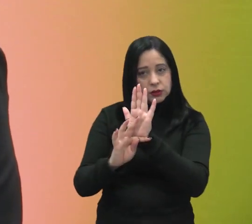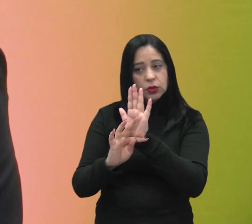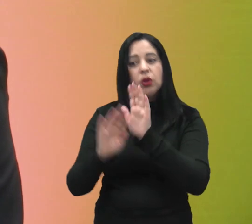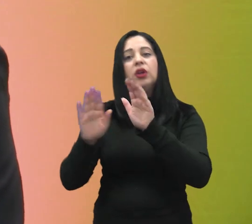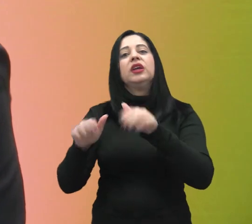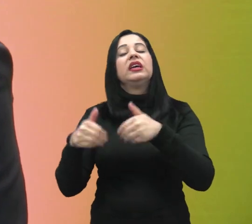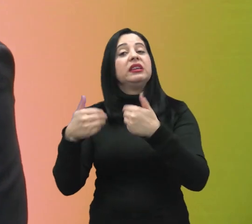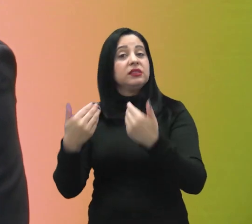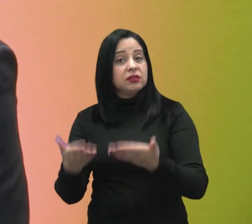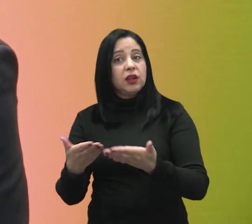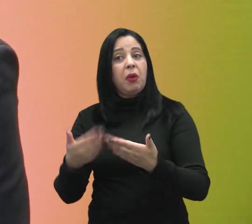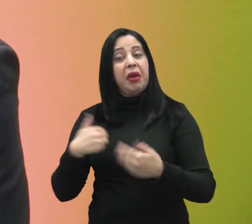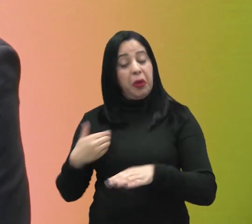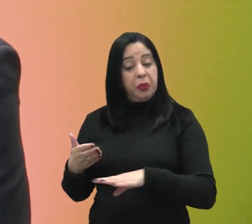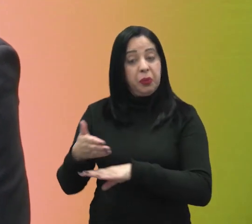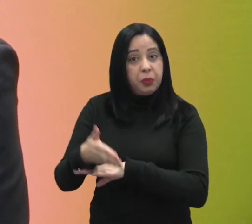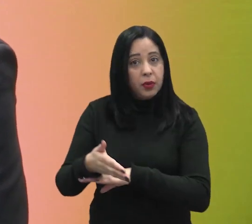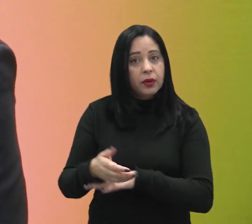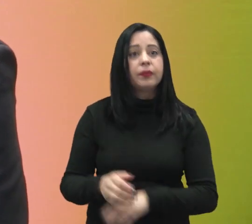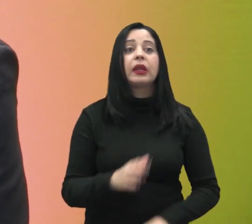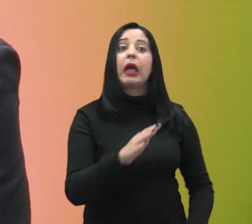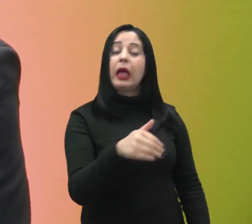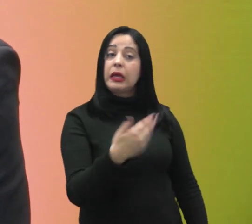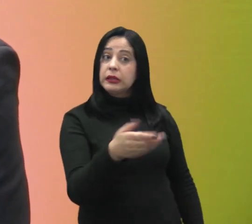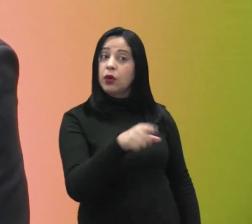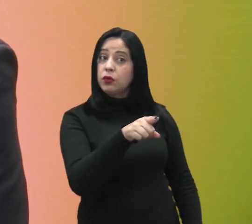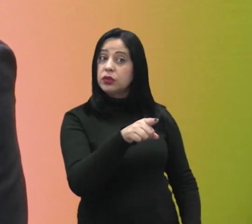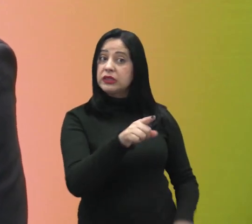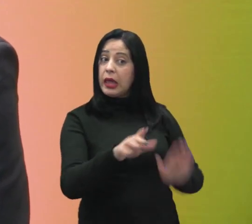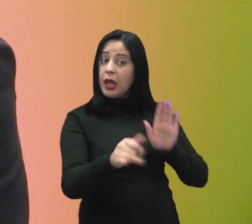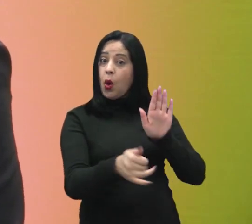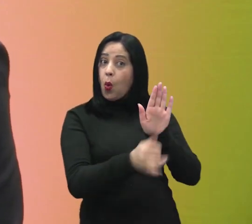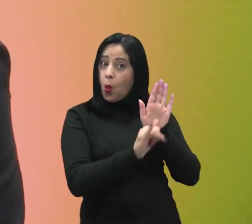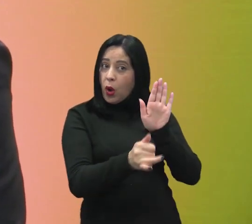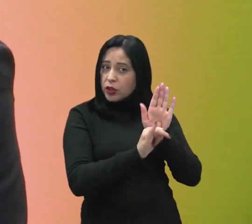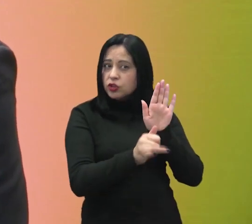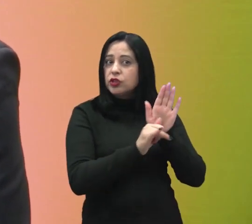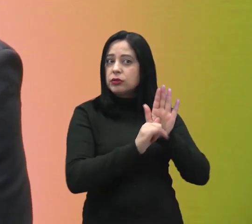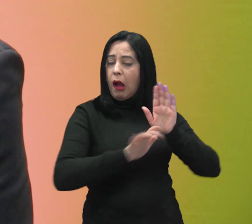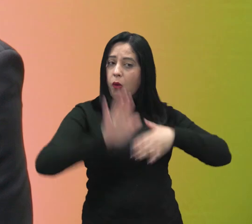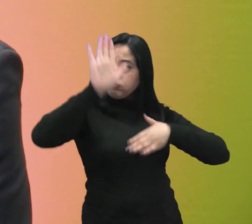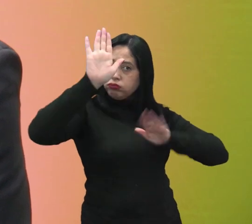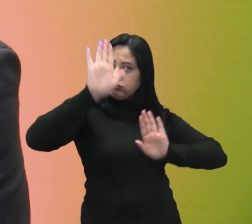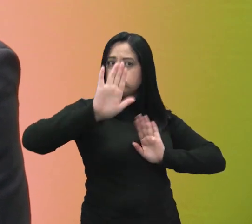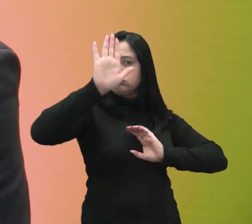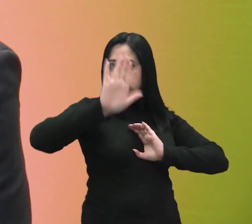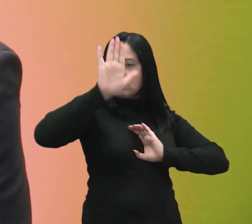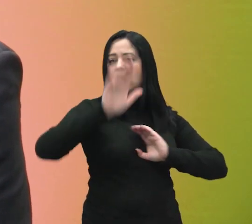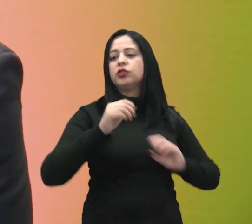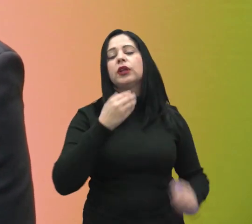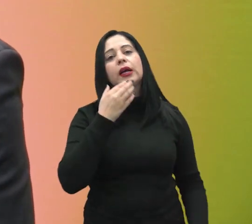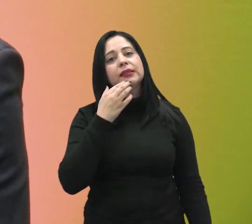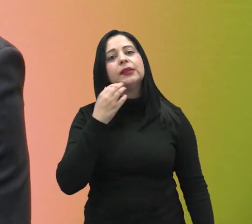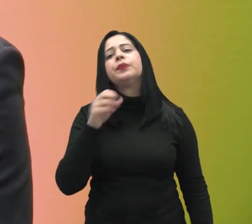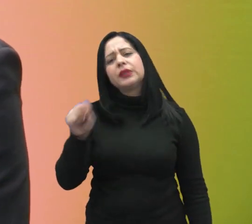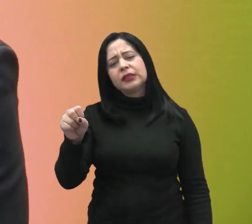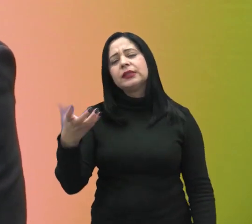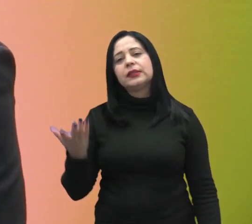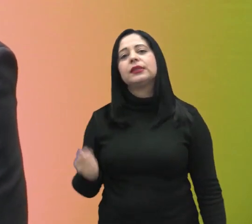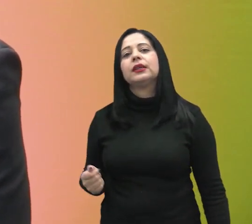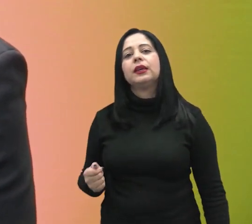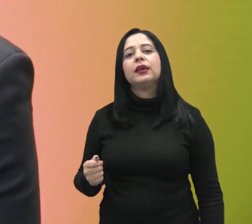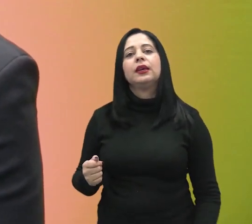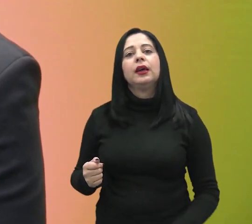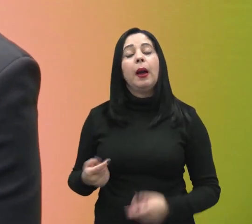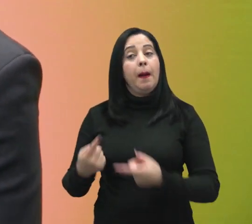entrar. Sim, foi por meio de um edital, então. Foi um edital, Hoje também ainda funciona assim, quando a gente pensa em novos